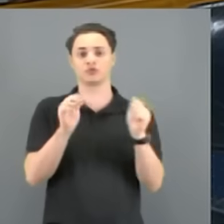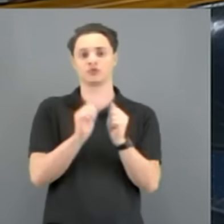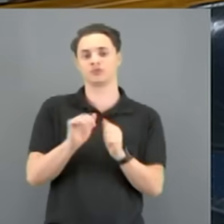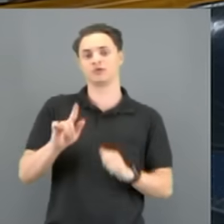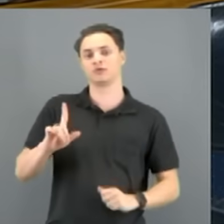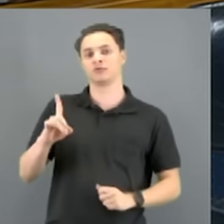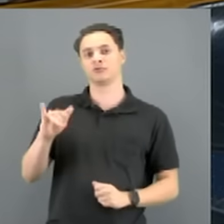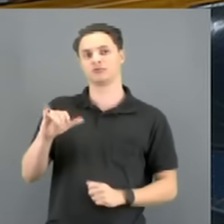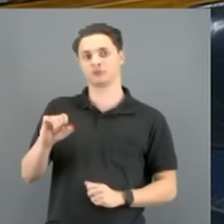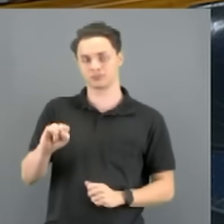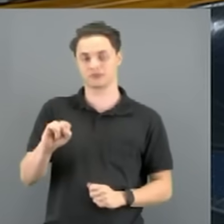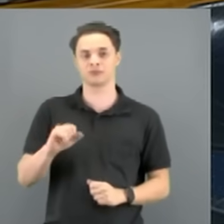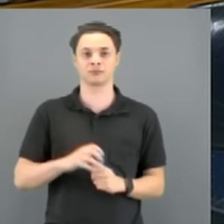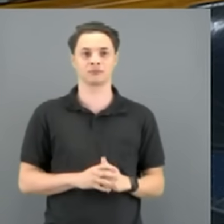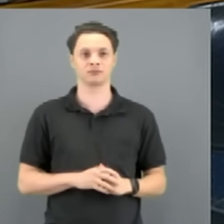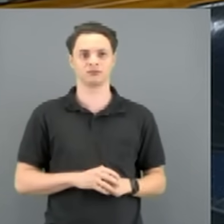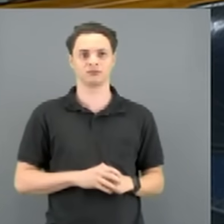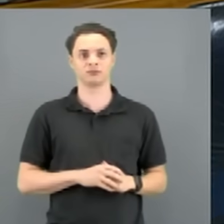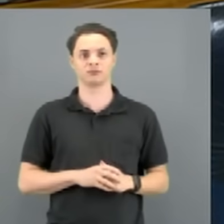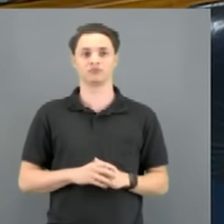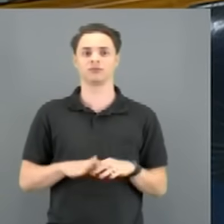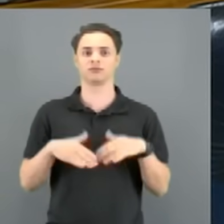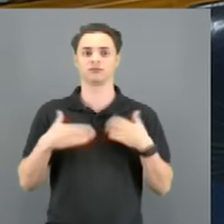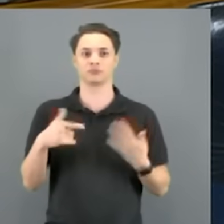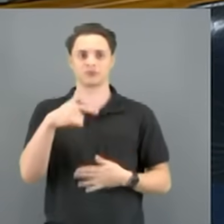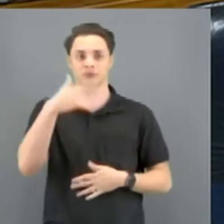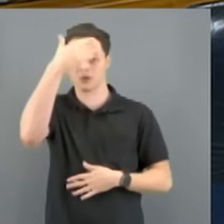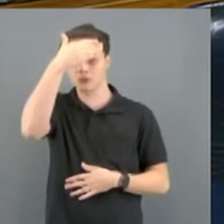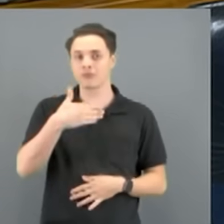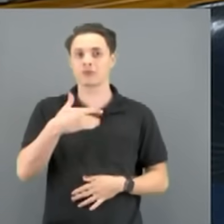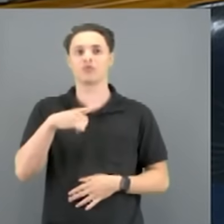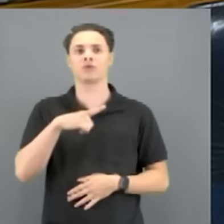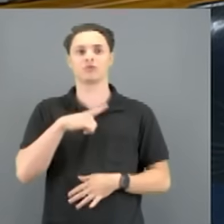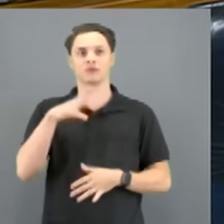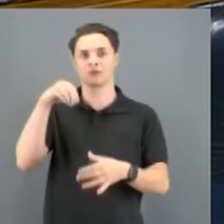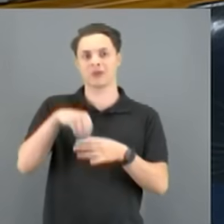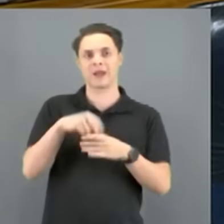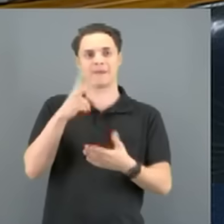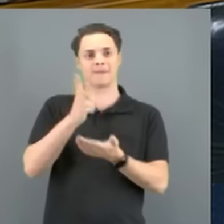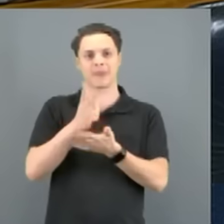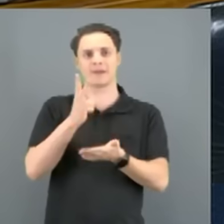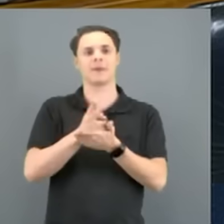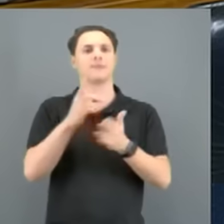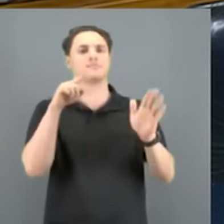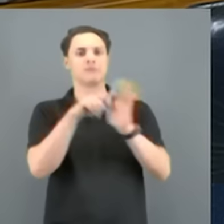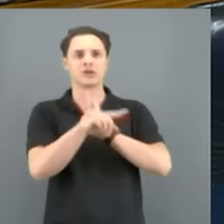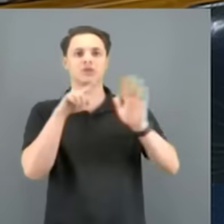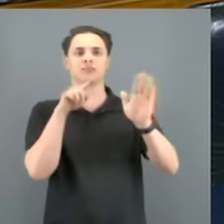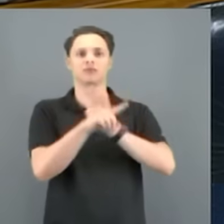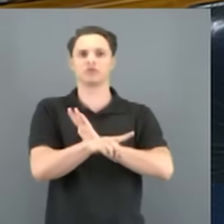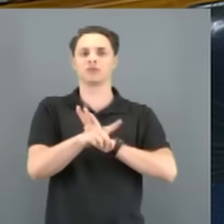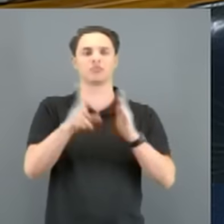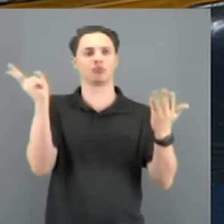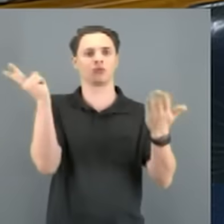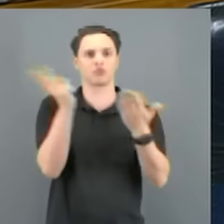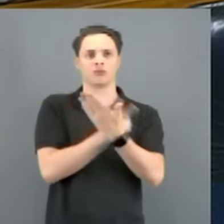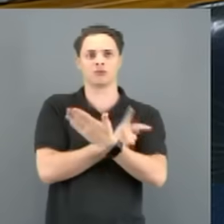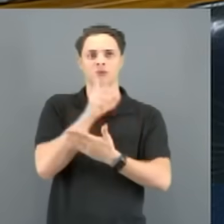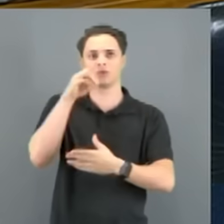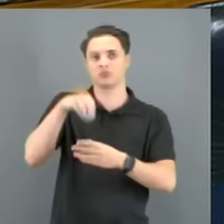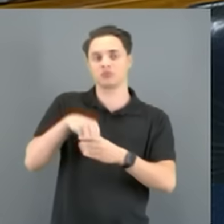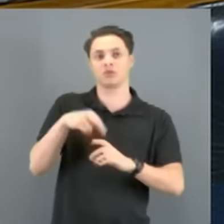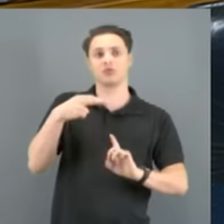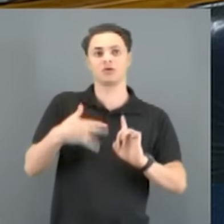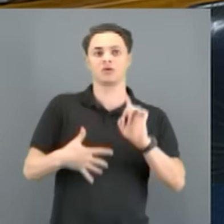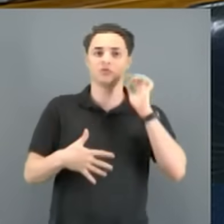como investigado isso tem uma prova documental de que as mesmas perguntas ele é enviadas foram as perguntas feitas pela relatora aqui